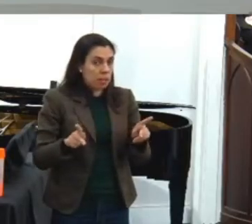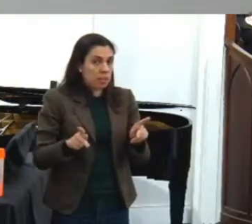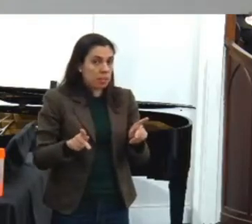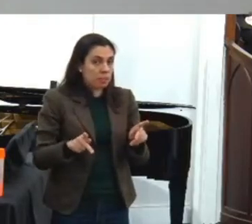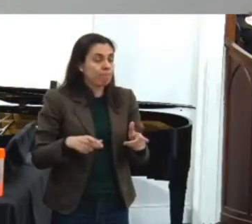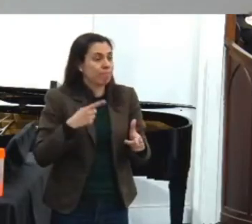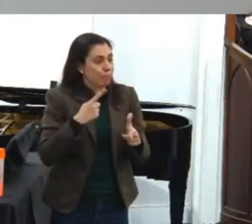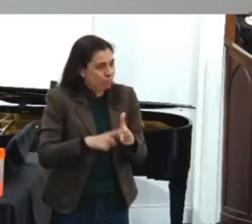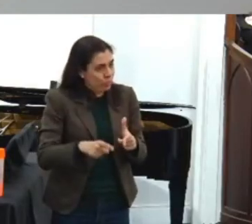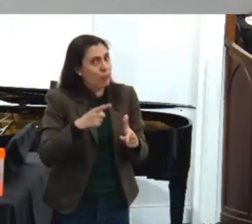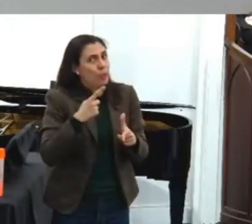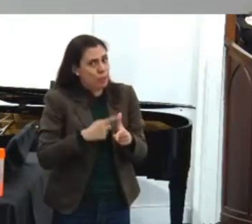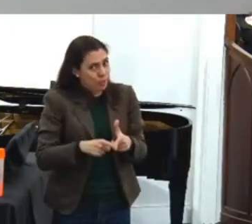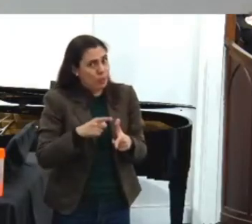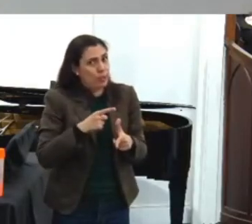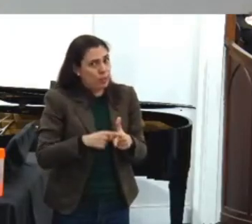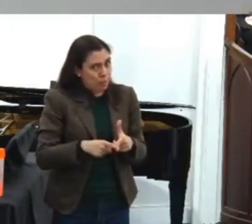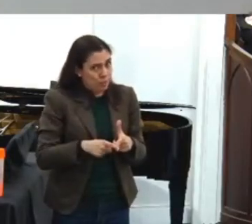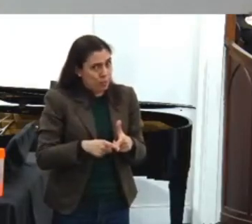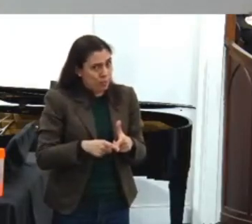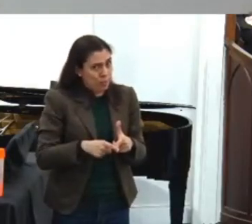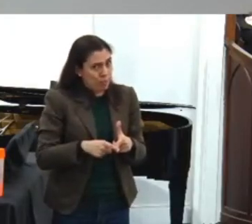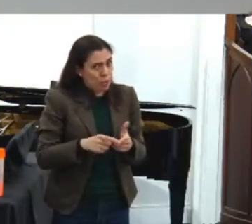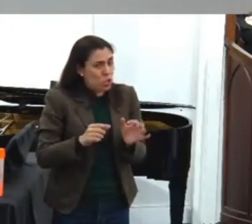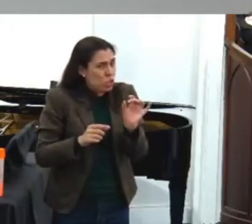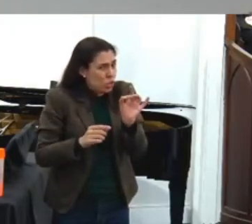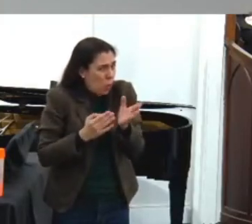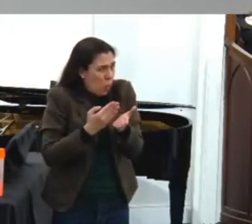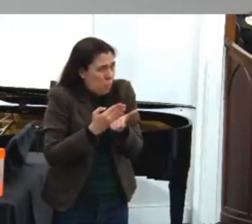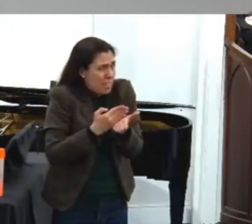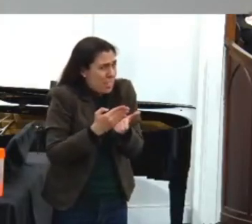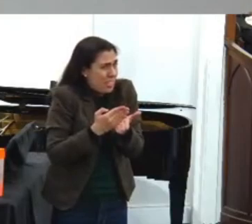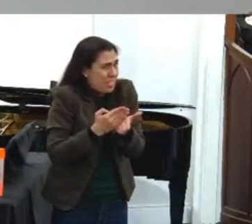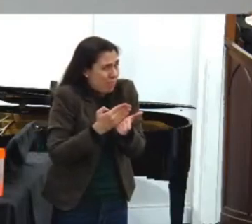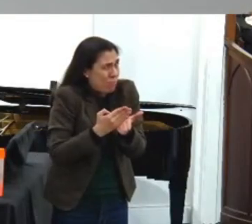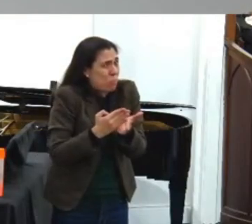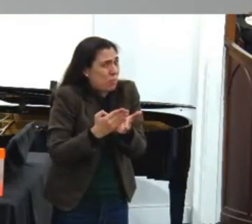as coisas poderiam piorar mais ainda diante deles.